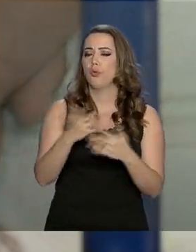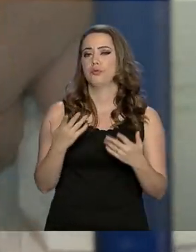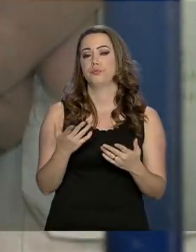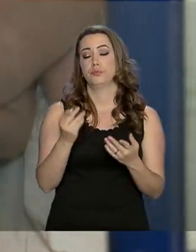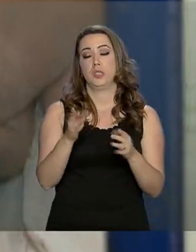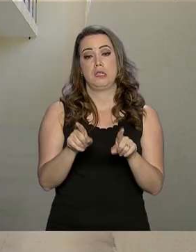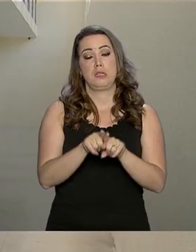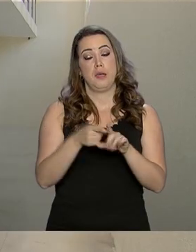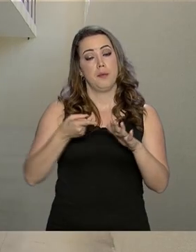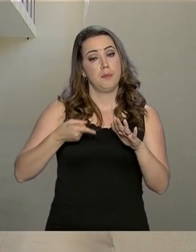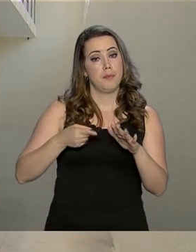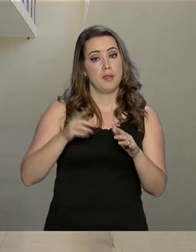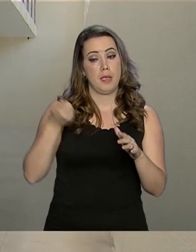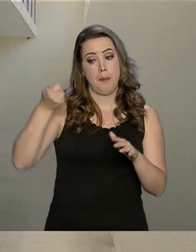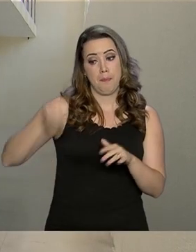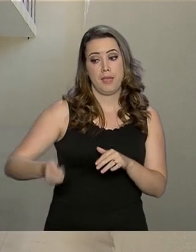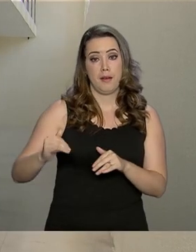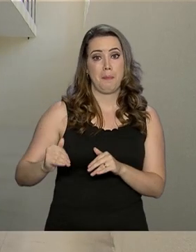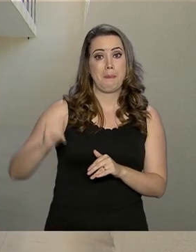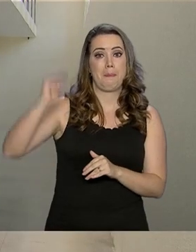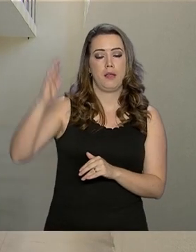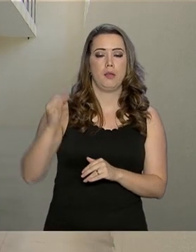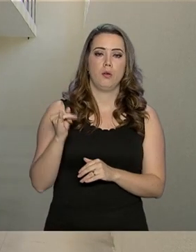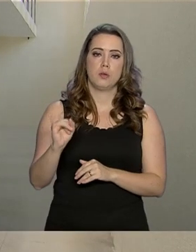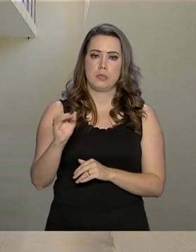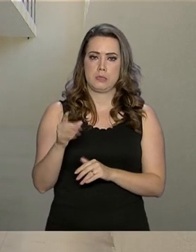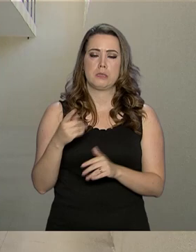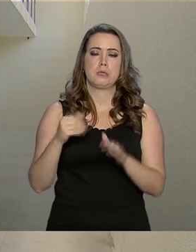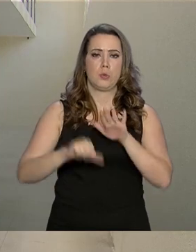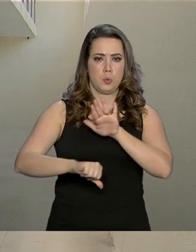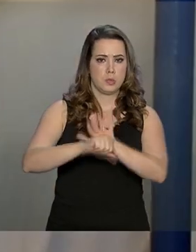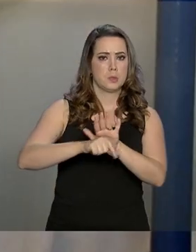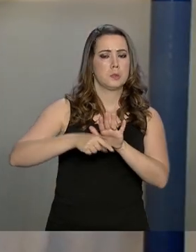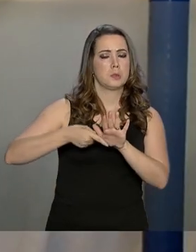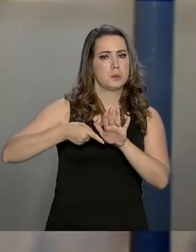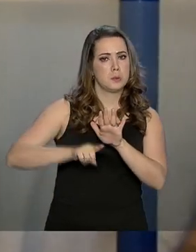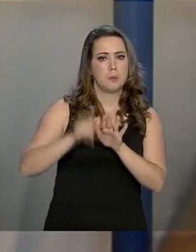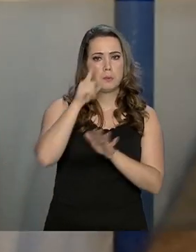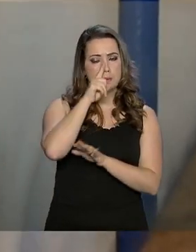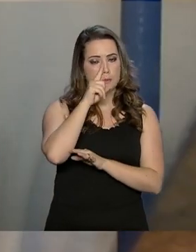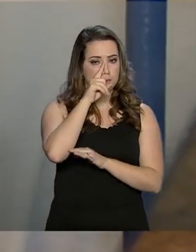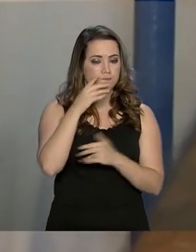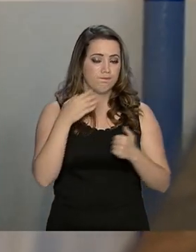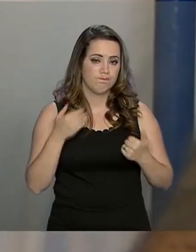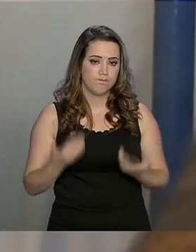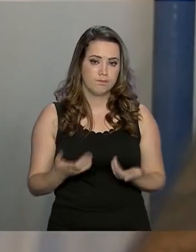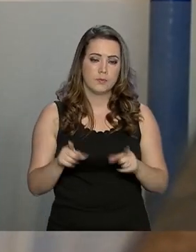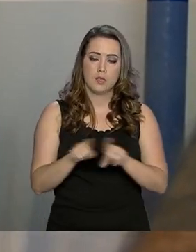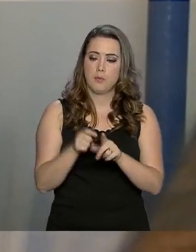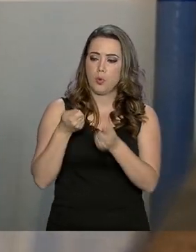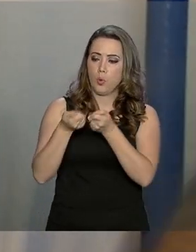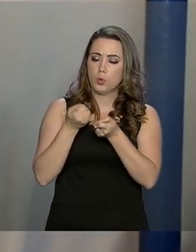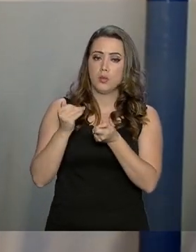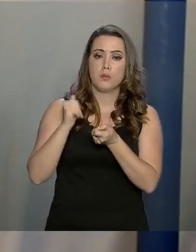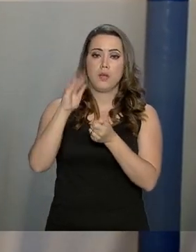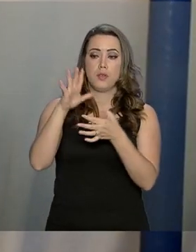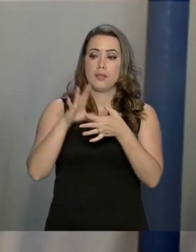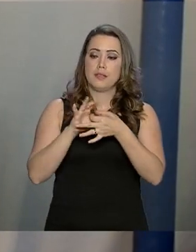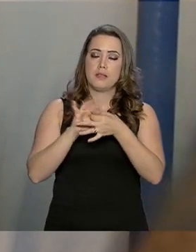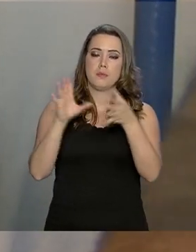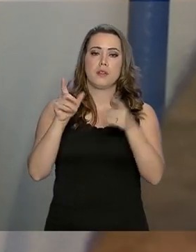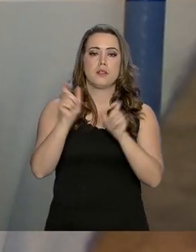crimes graves e dificulta soltura de presos reincidentes haverá maior rigor ainda nas liberações